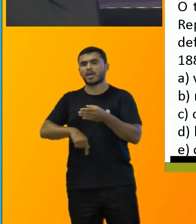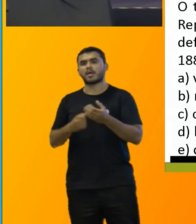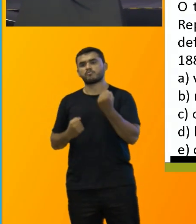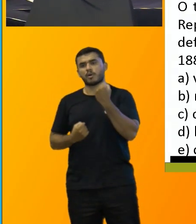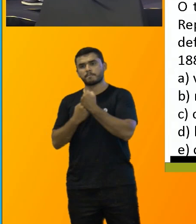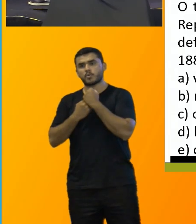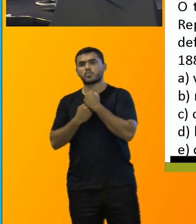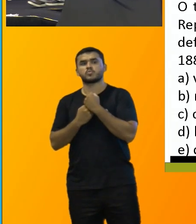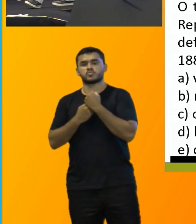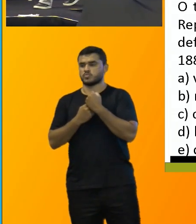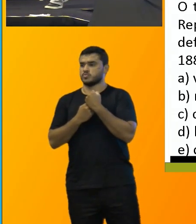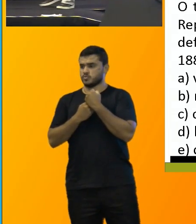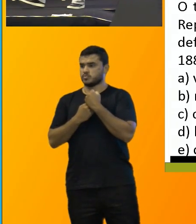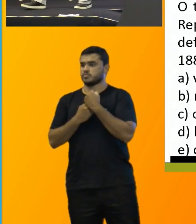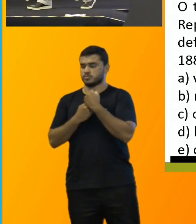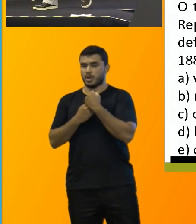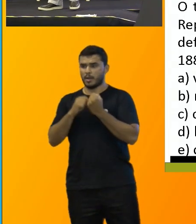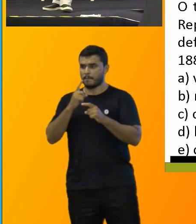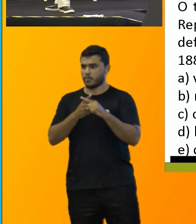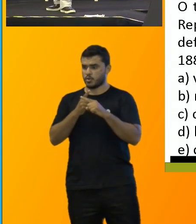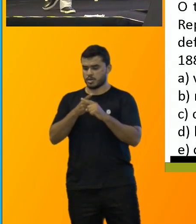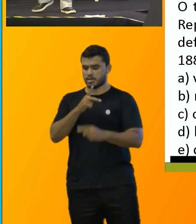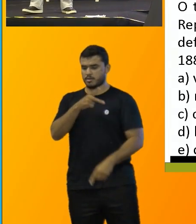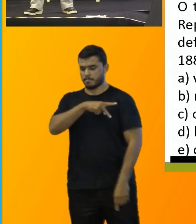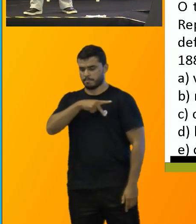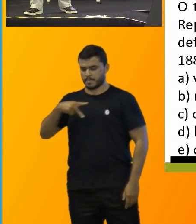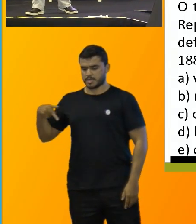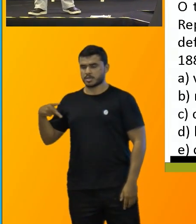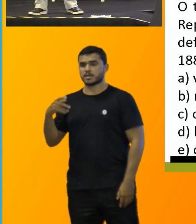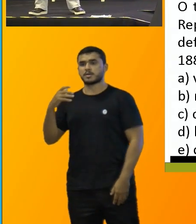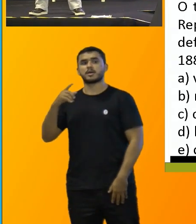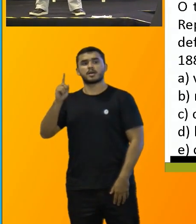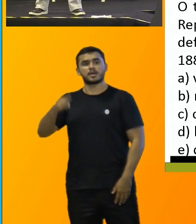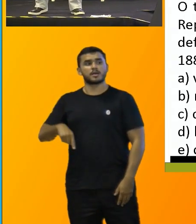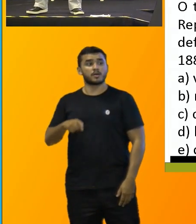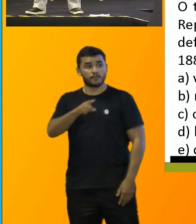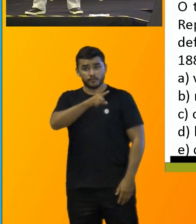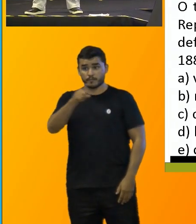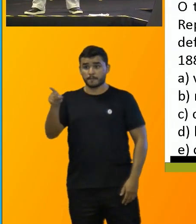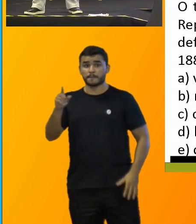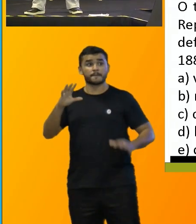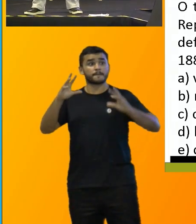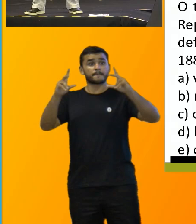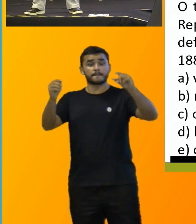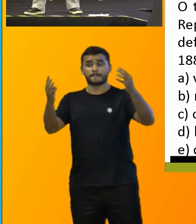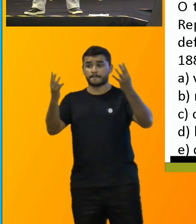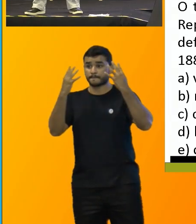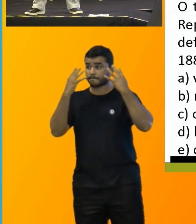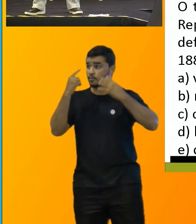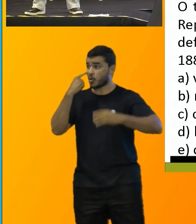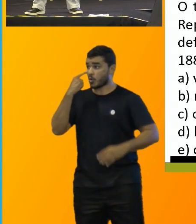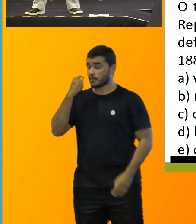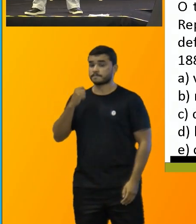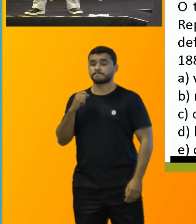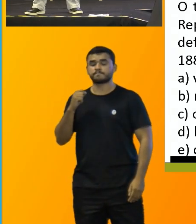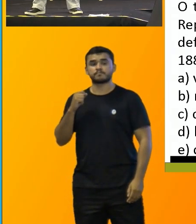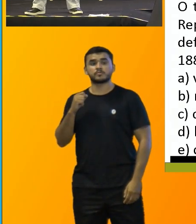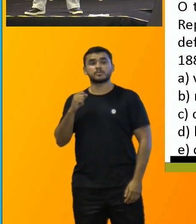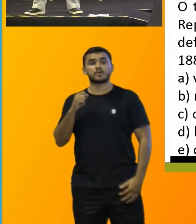República. Você percebe, olha para mim, olha para cá. Ei, você do meu lado direito, você do meu lado esquerdo, você que está aí atrás. Olha para mim agora.